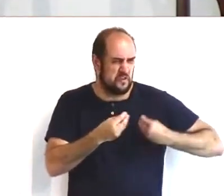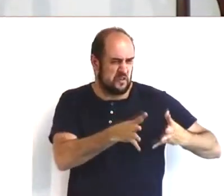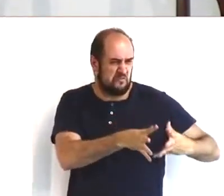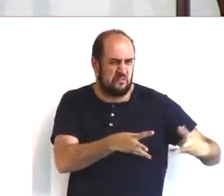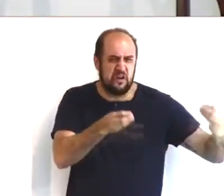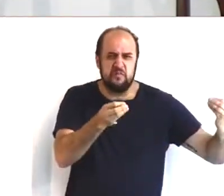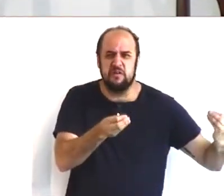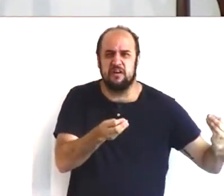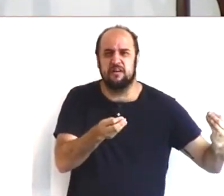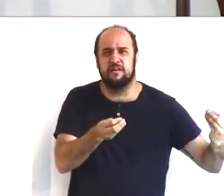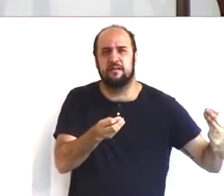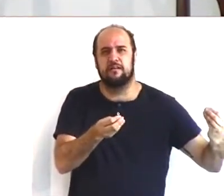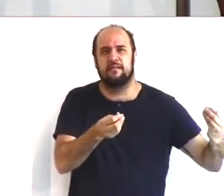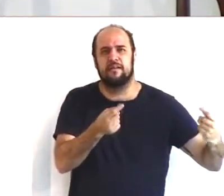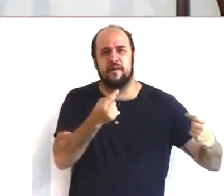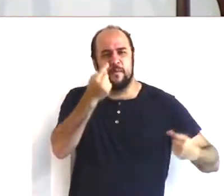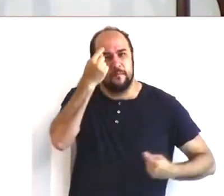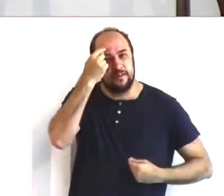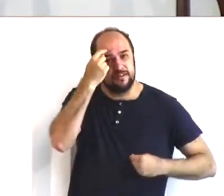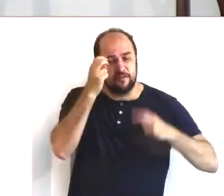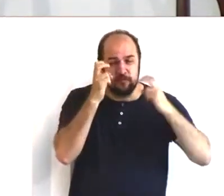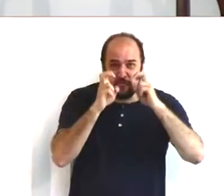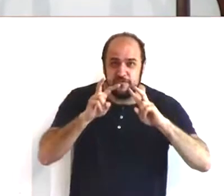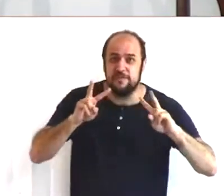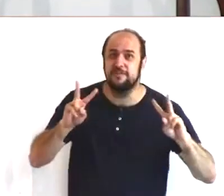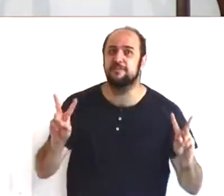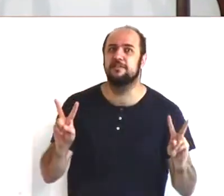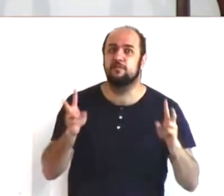uma evidência de visão